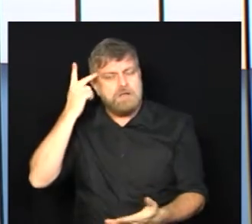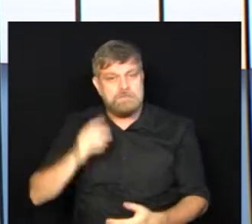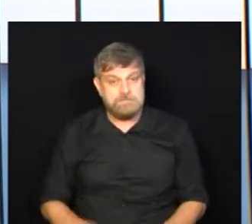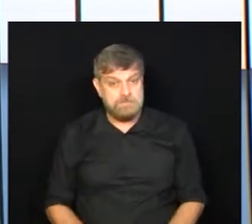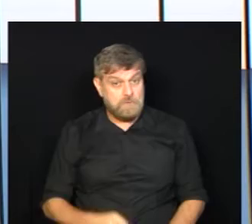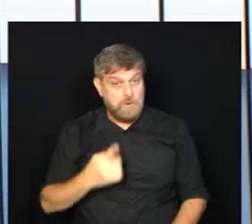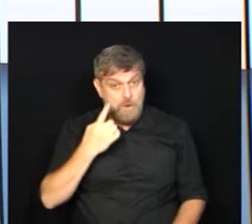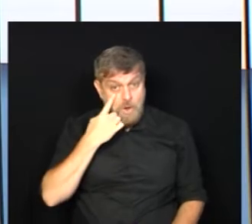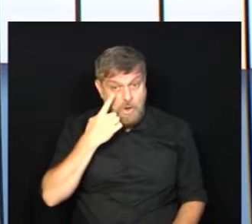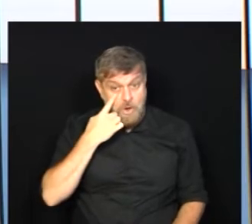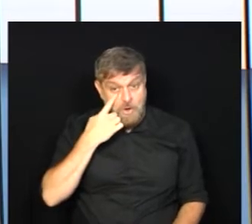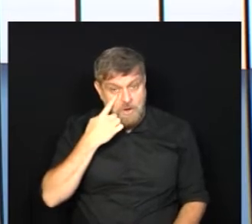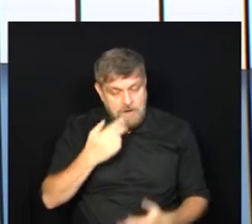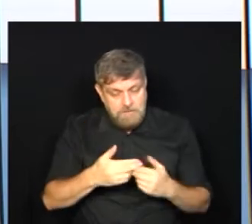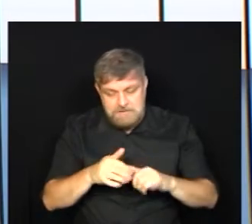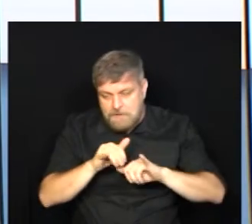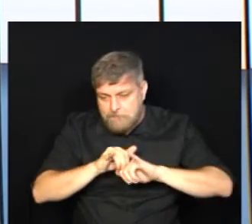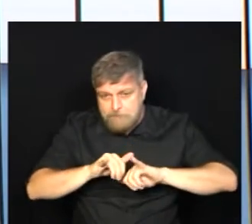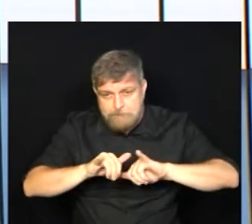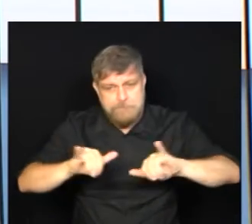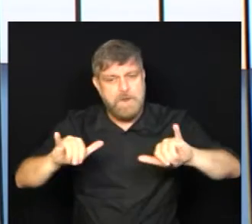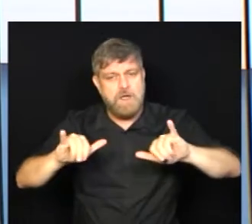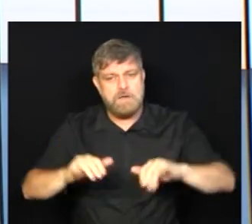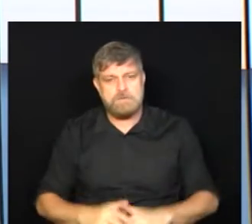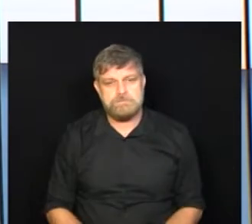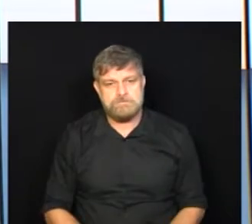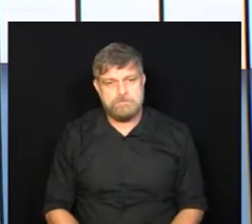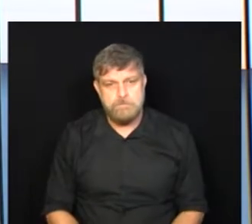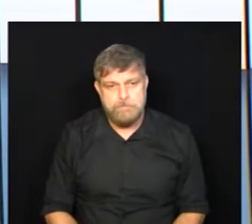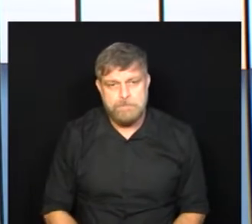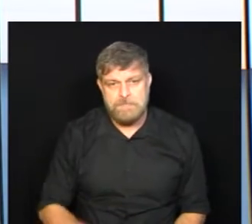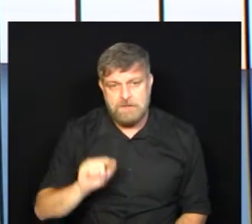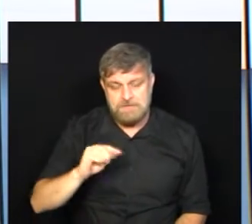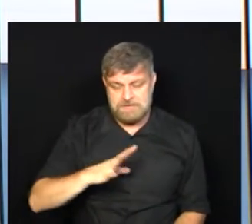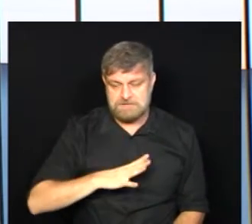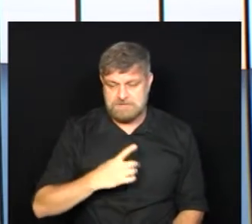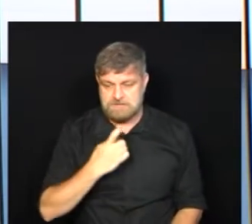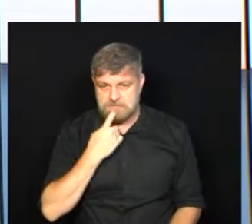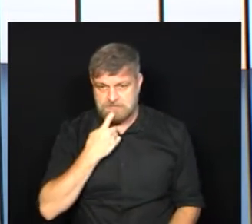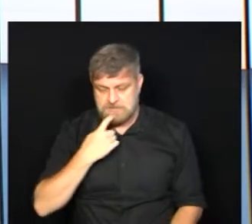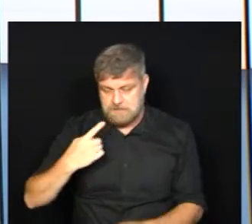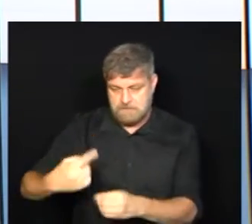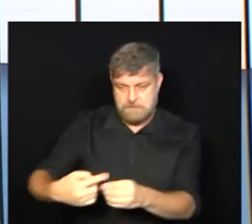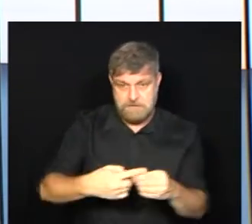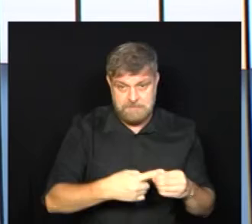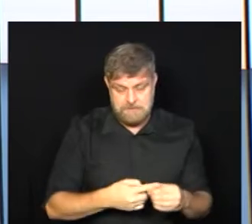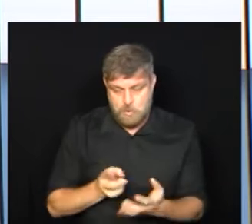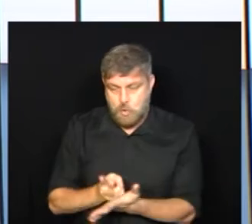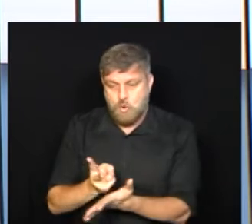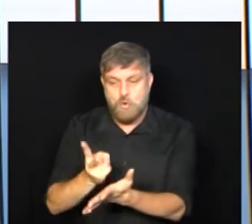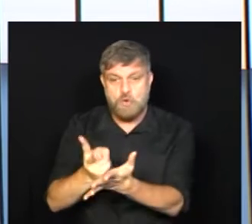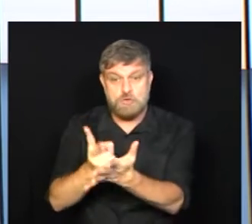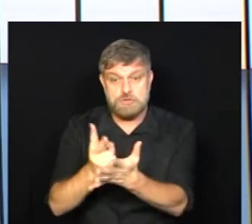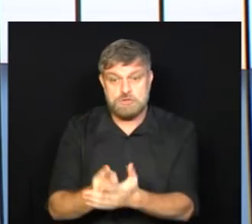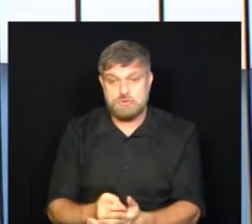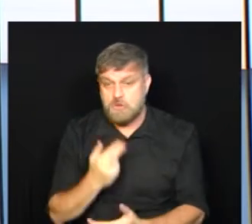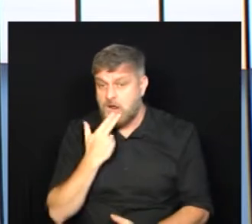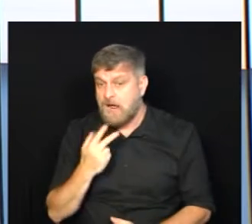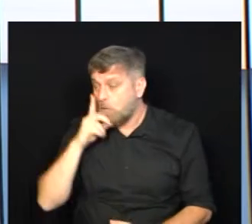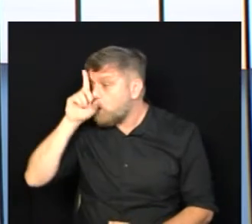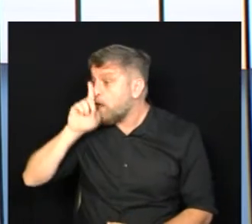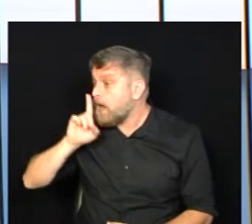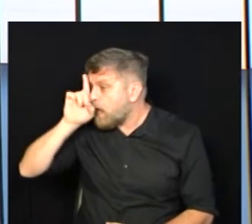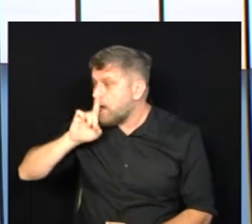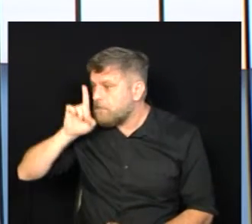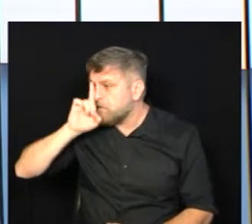só, a notícia, e o anúncio de que Campinas e região continuam na fase